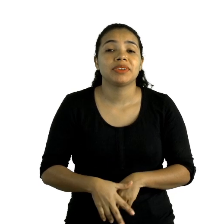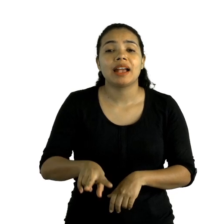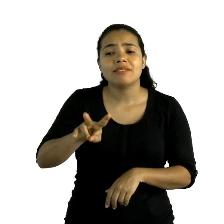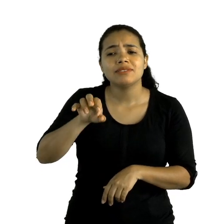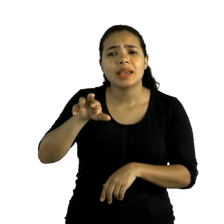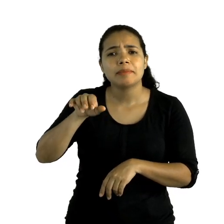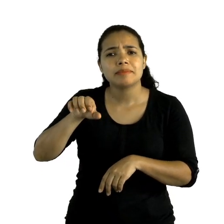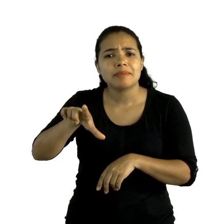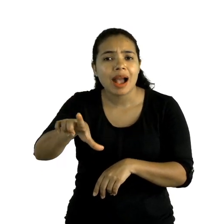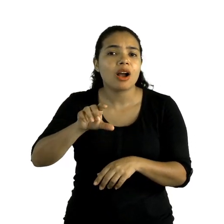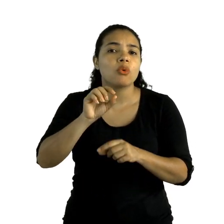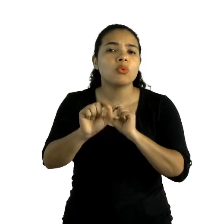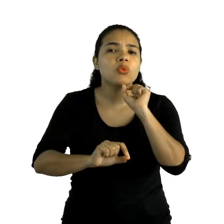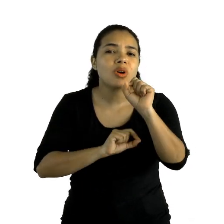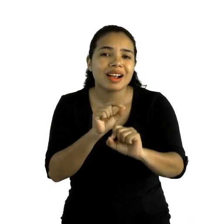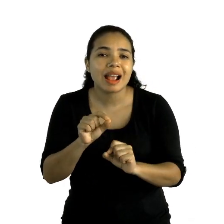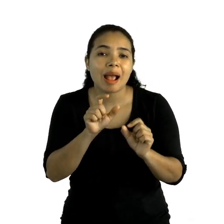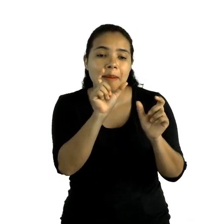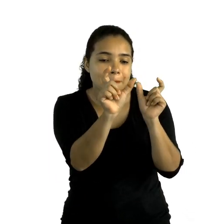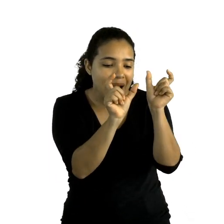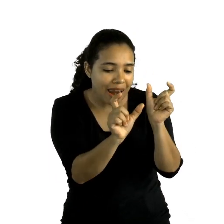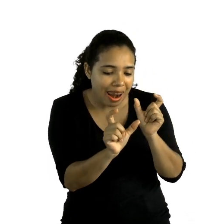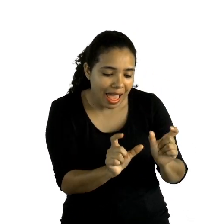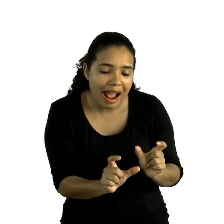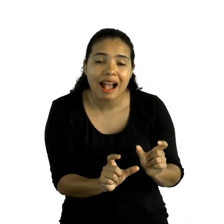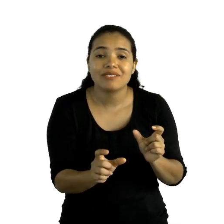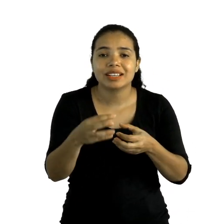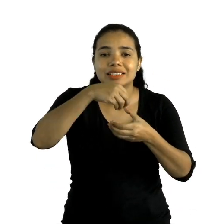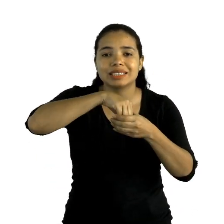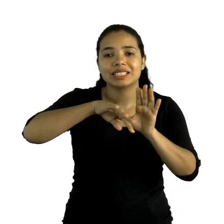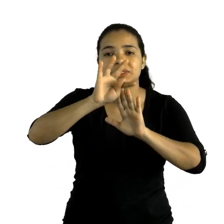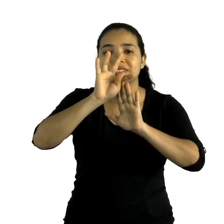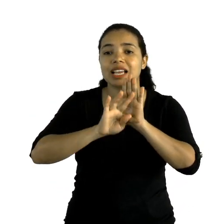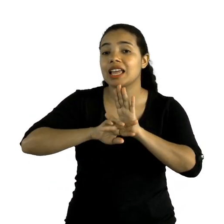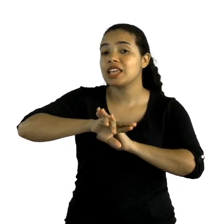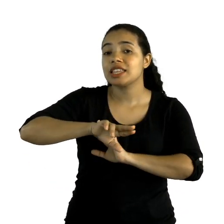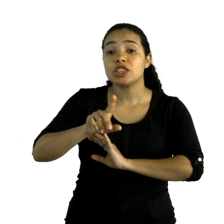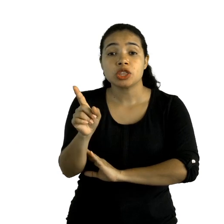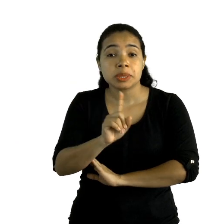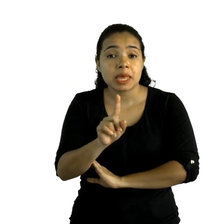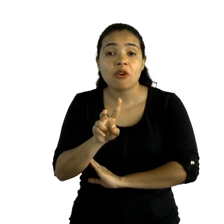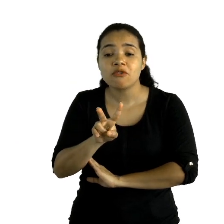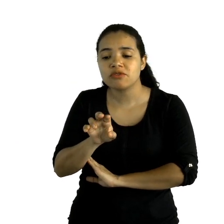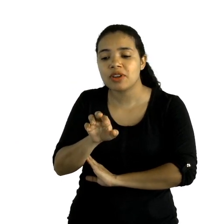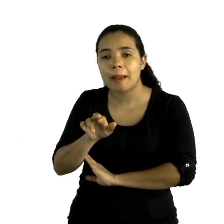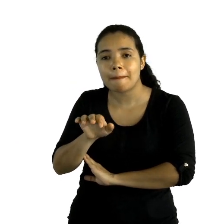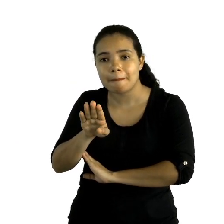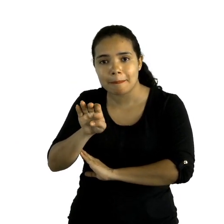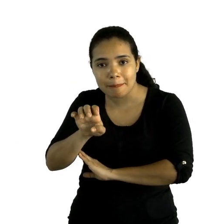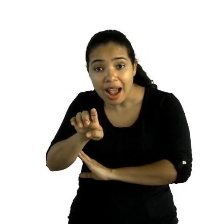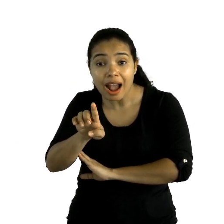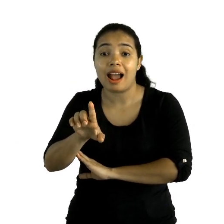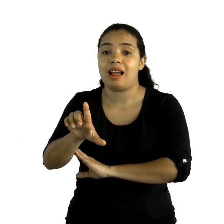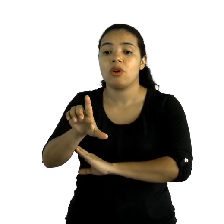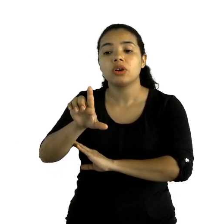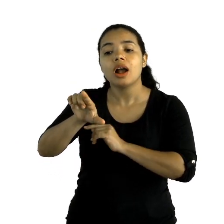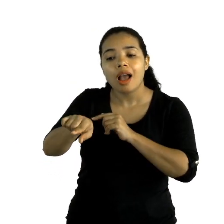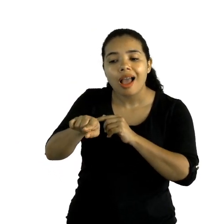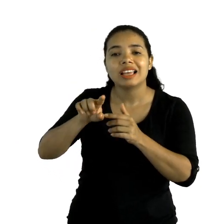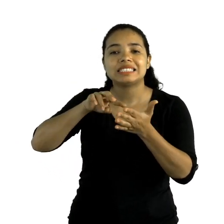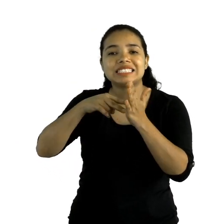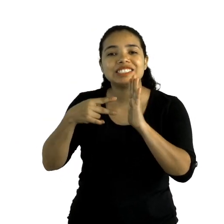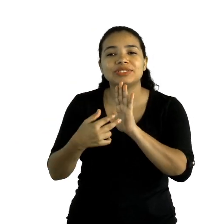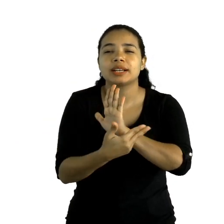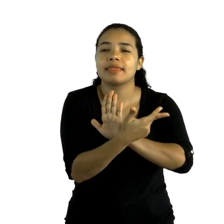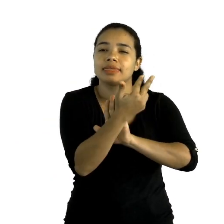que aparecem no texto. E uma linguagem não verbal? São os desenhos que aparecem no